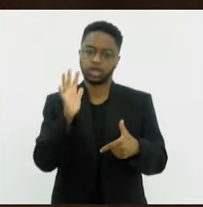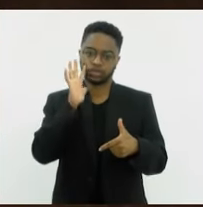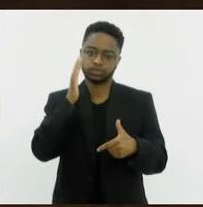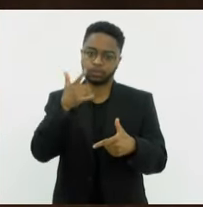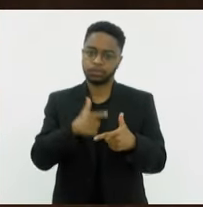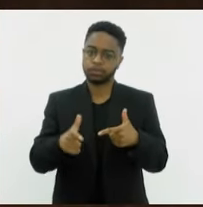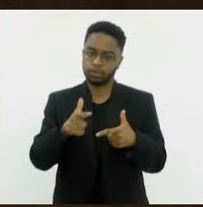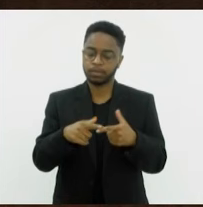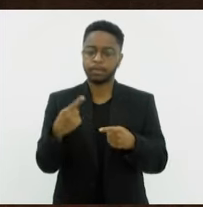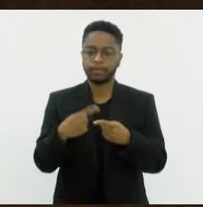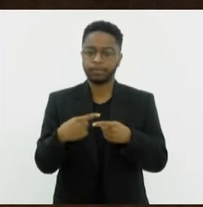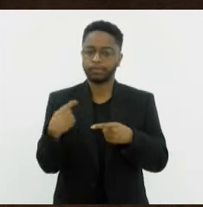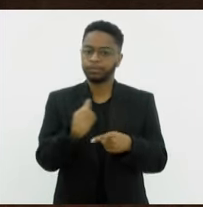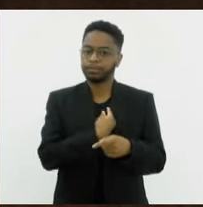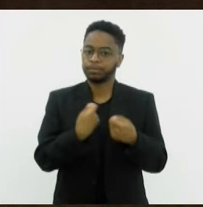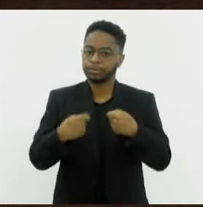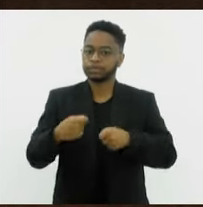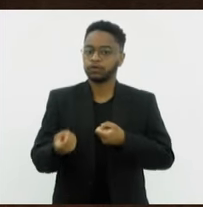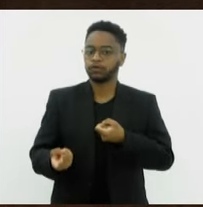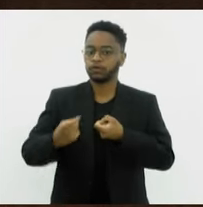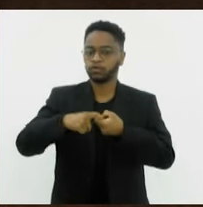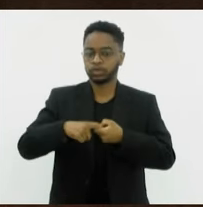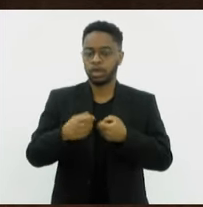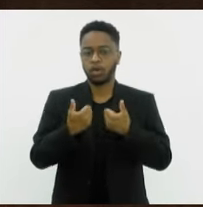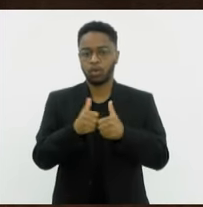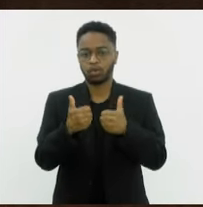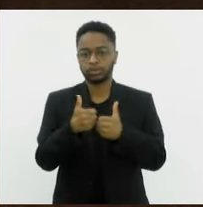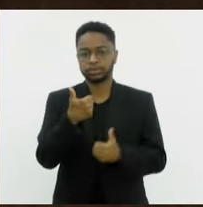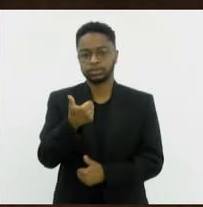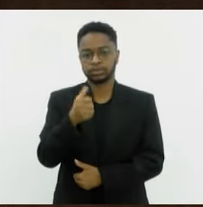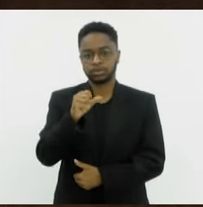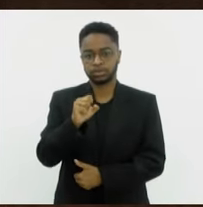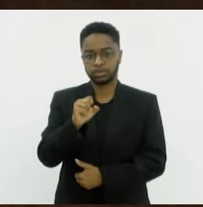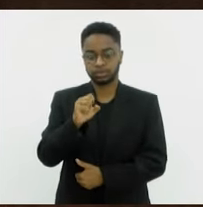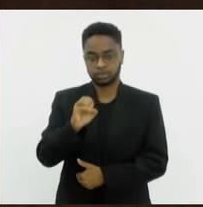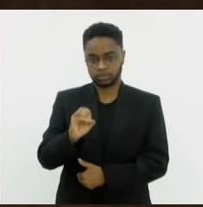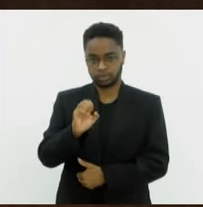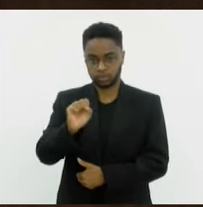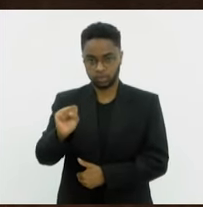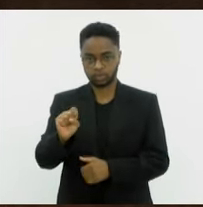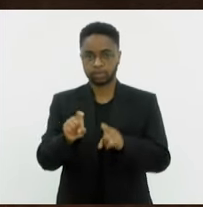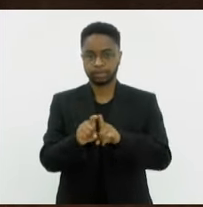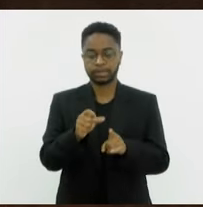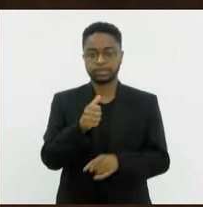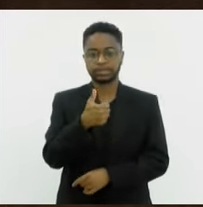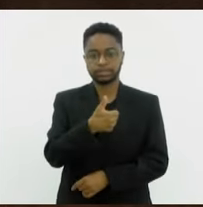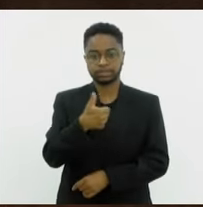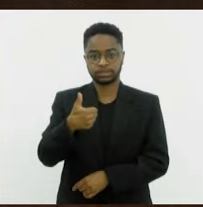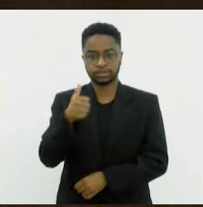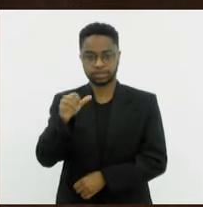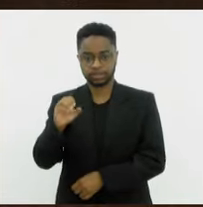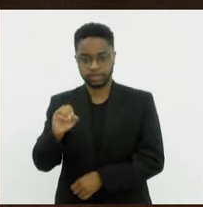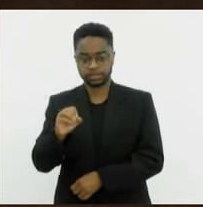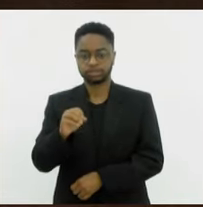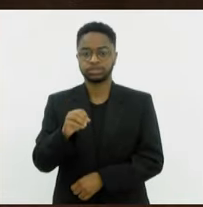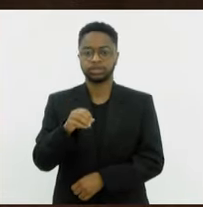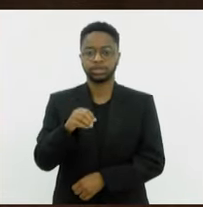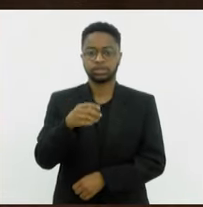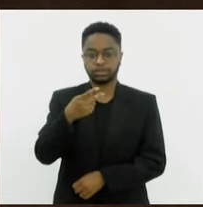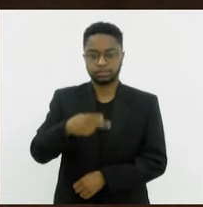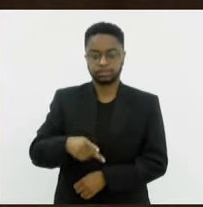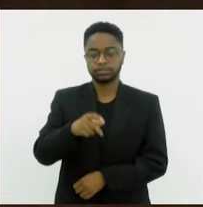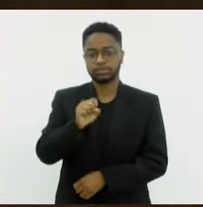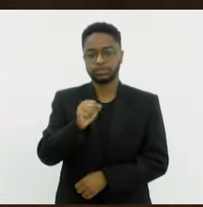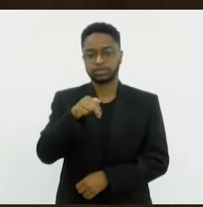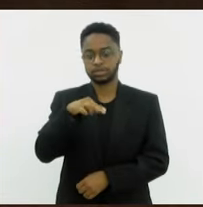gente possa retornar com as linhas 108 e 110 do bairro de Santo Cristo. Muito obrigado, senhor presidente. Muito